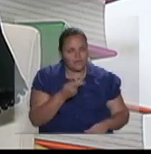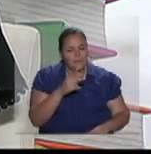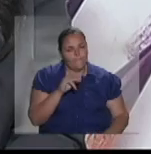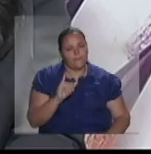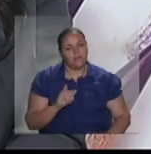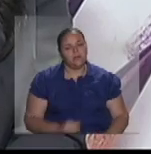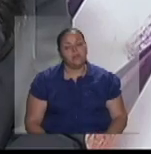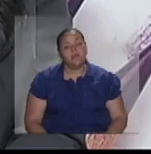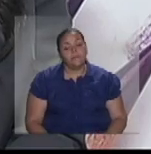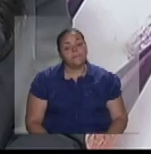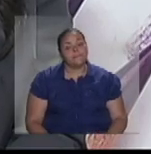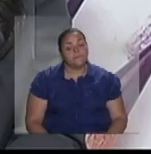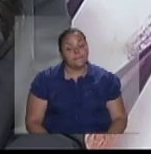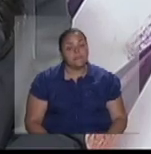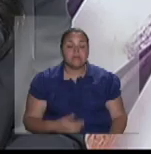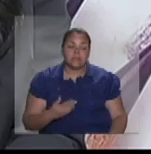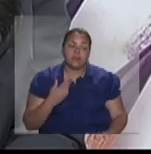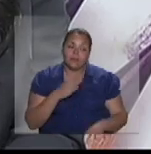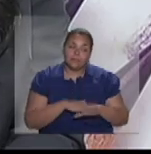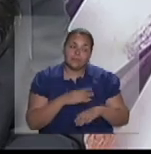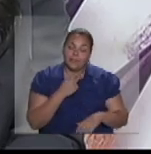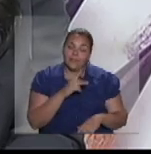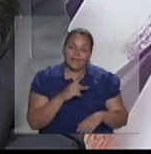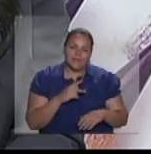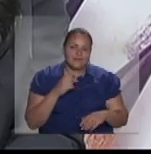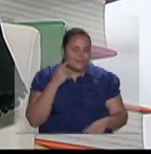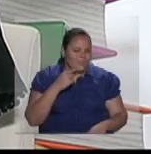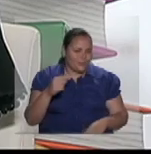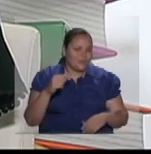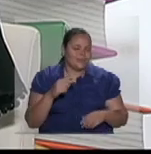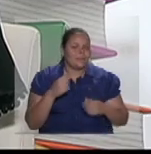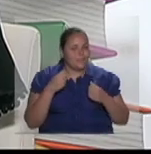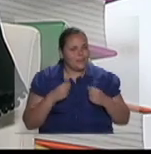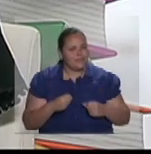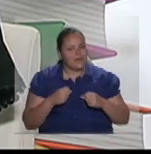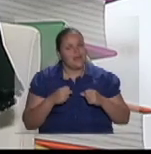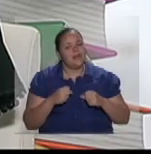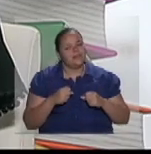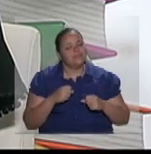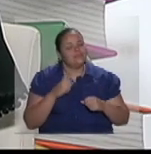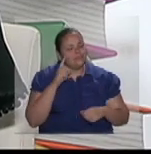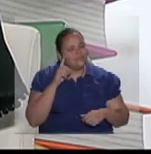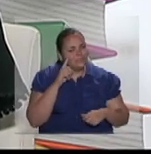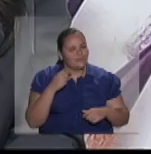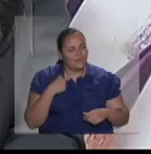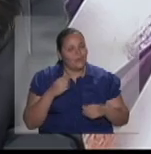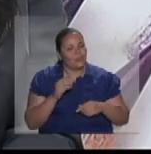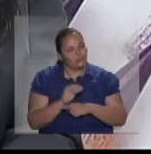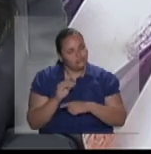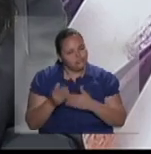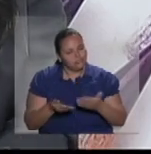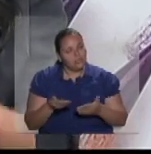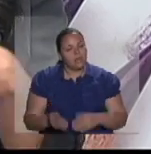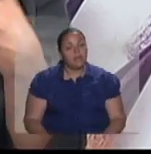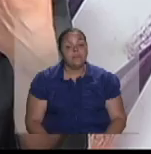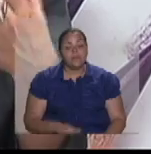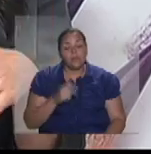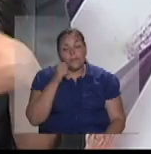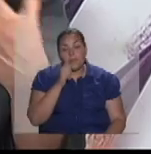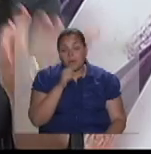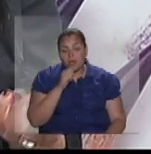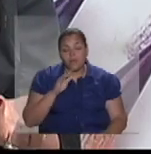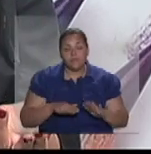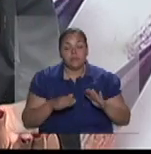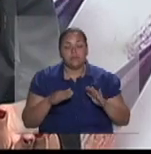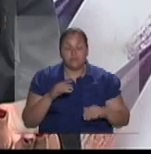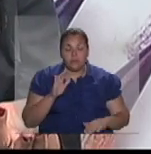bem... Mas aí durante a semana o negócio fica por tua conta, né? O pesado é aqui. E aí as mães acabam, mesmo as